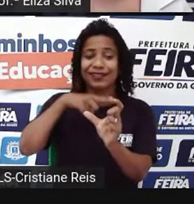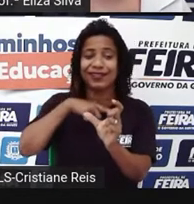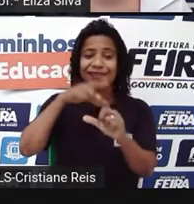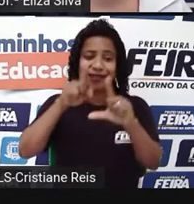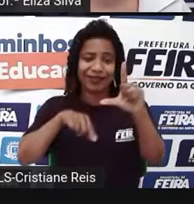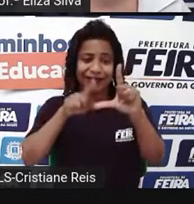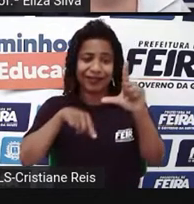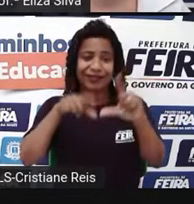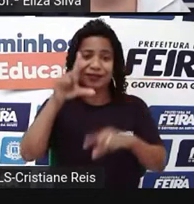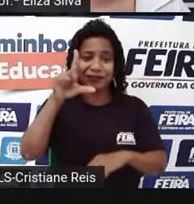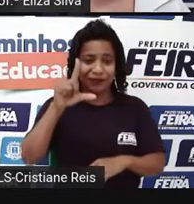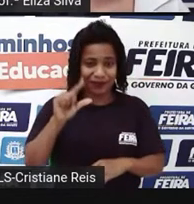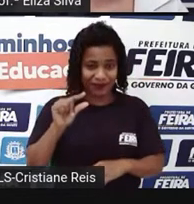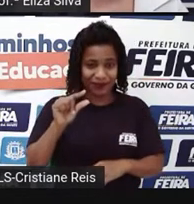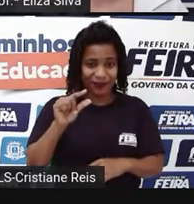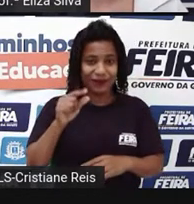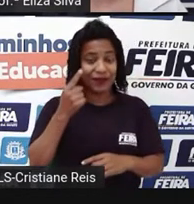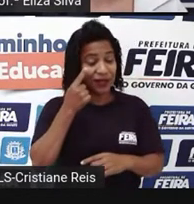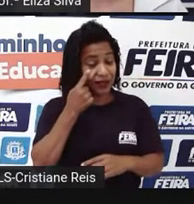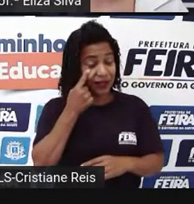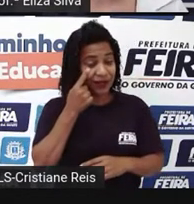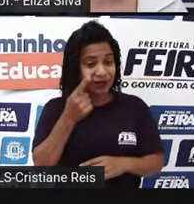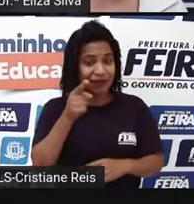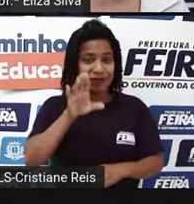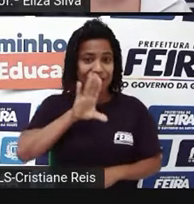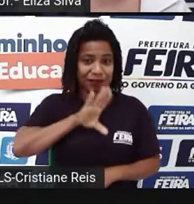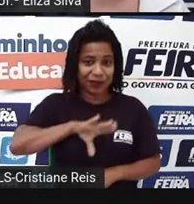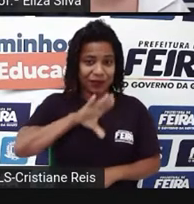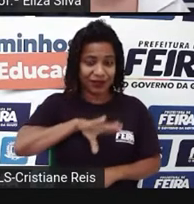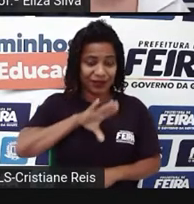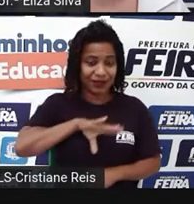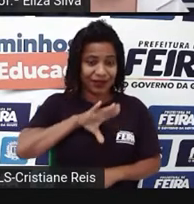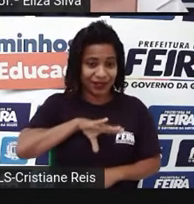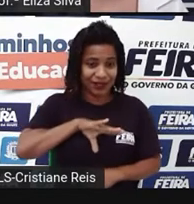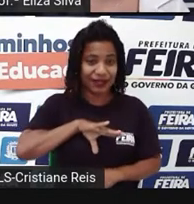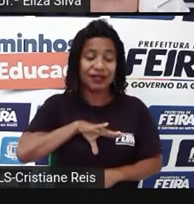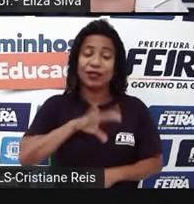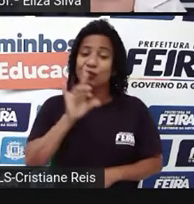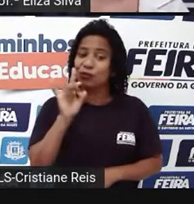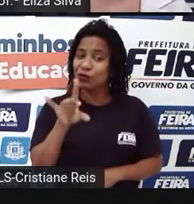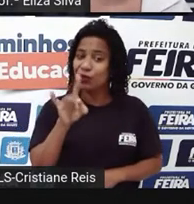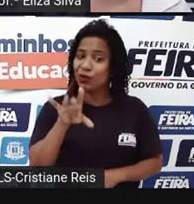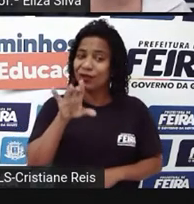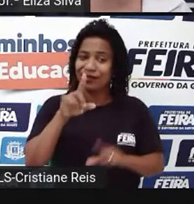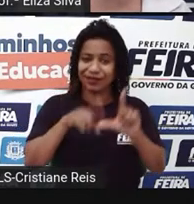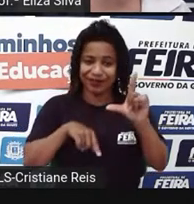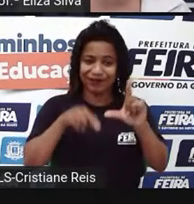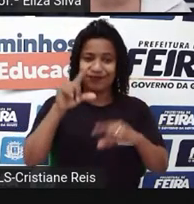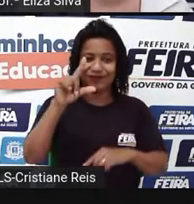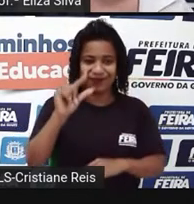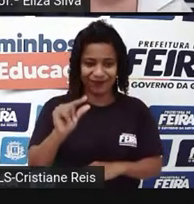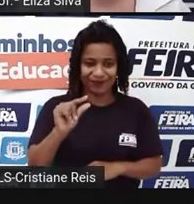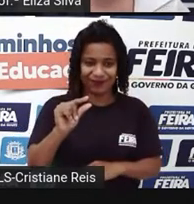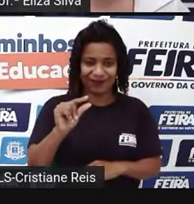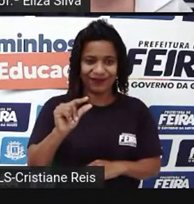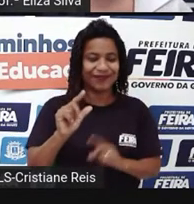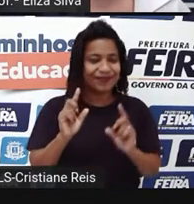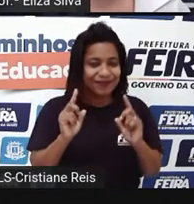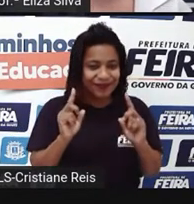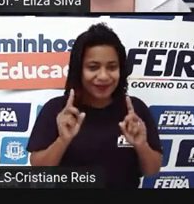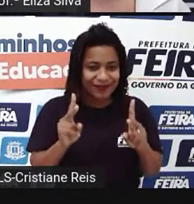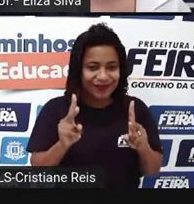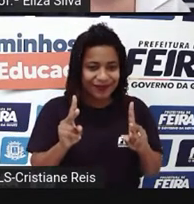com letras maiúsculas. Em português, as nacionalidades nós colocamos com letras minúsculas. Ok?